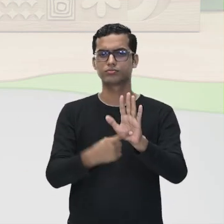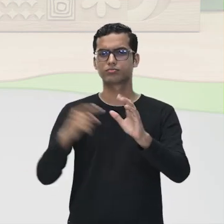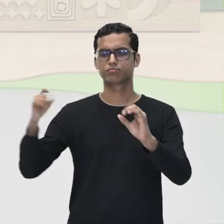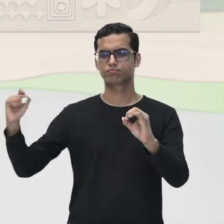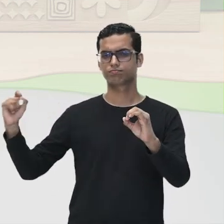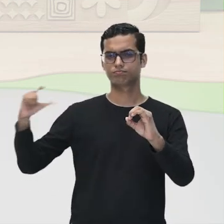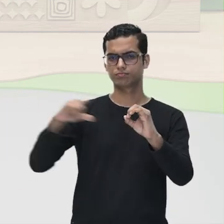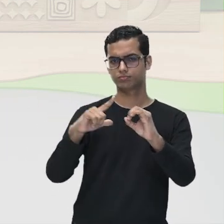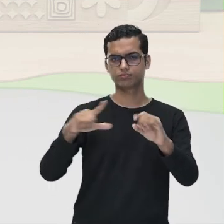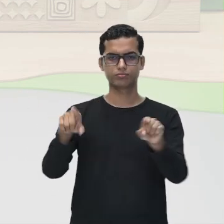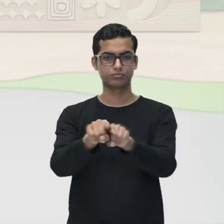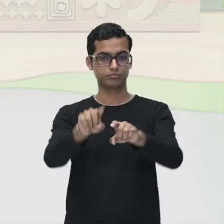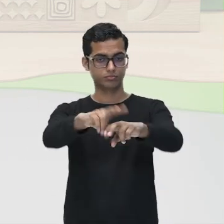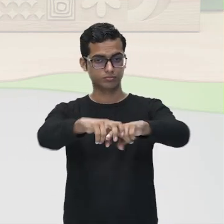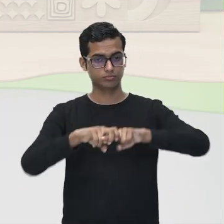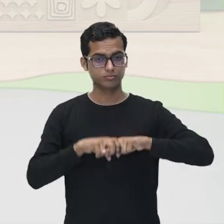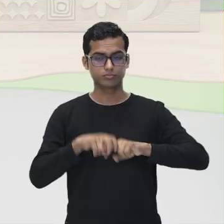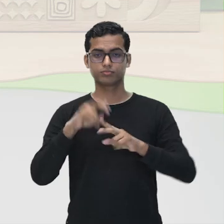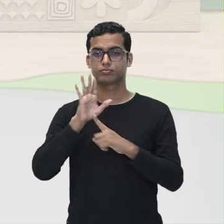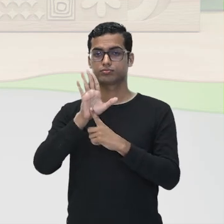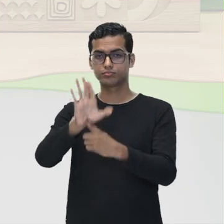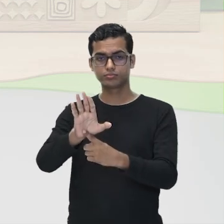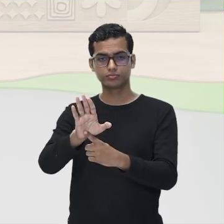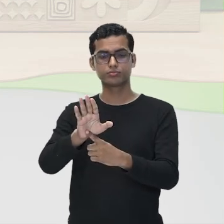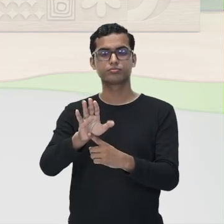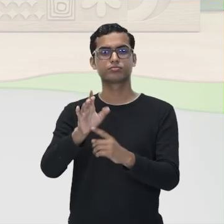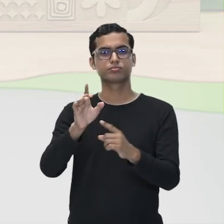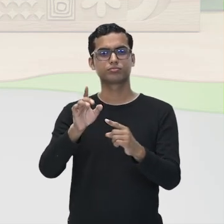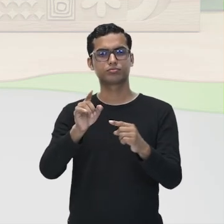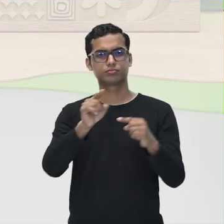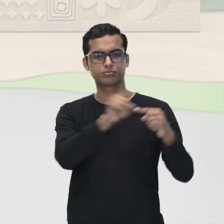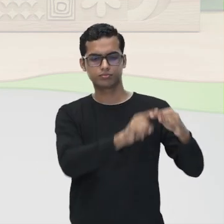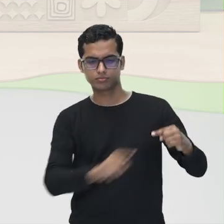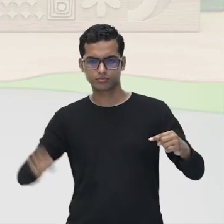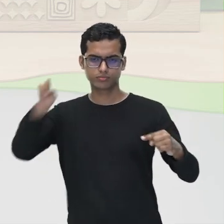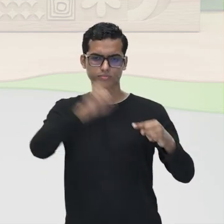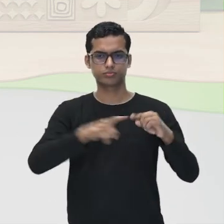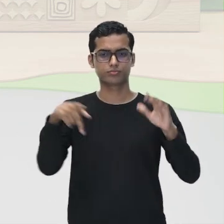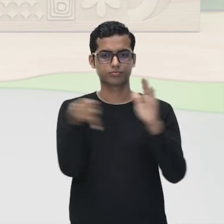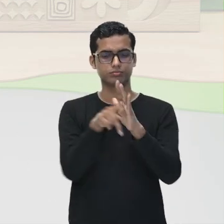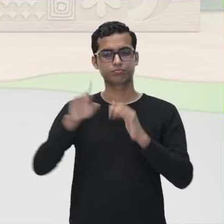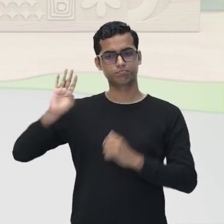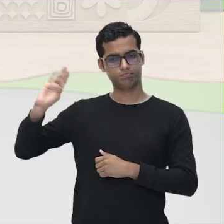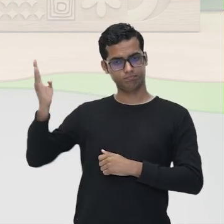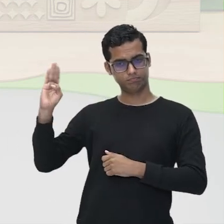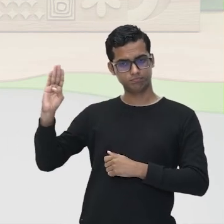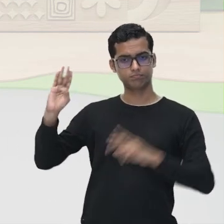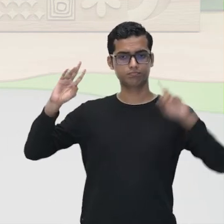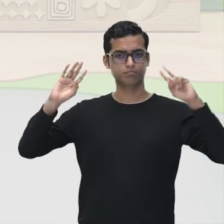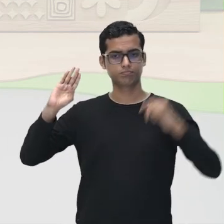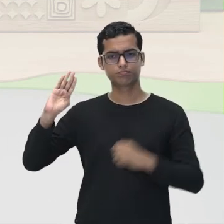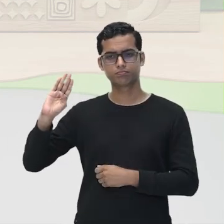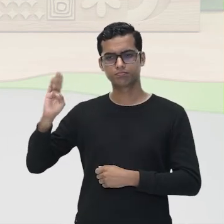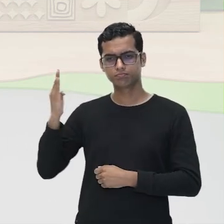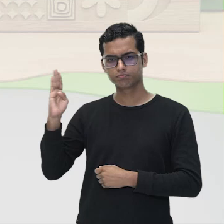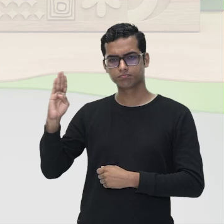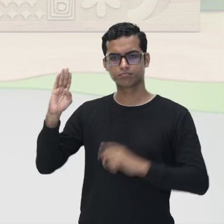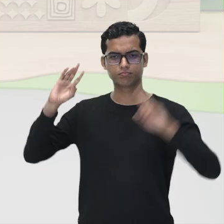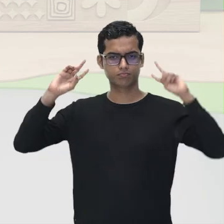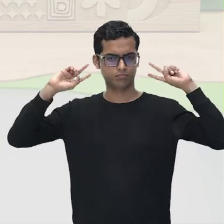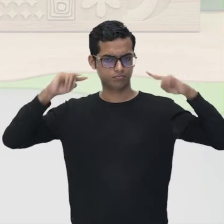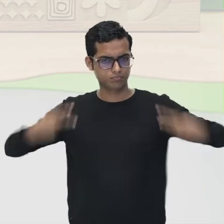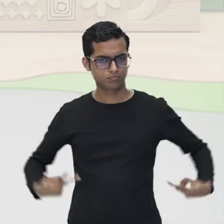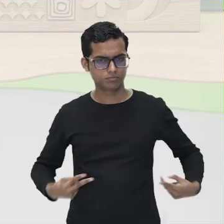exposição, porque isso vai regular ciclos biológicos dos seres vivos. Por exemplo, o nosso ciclo